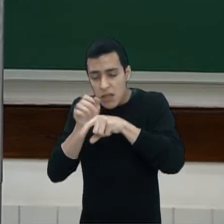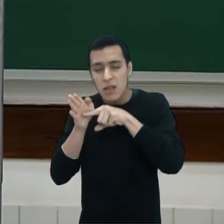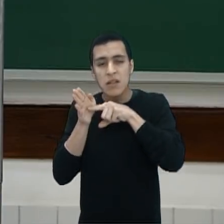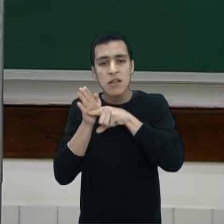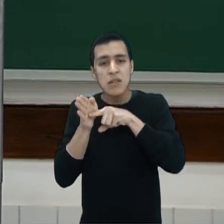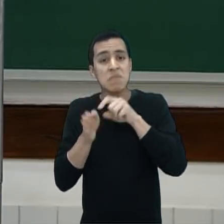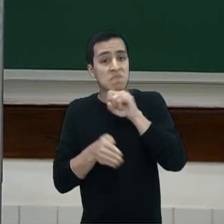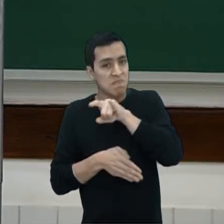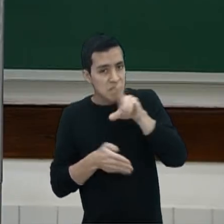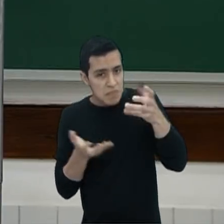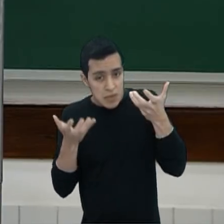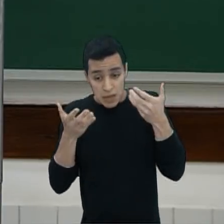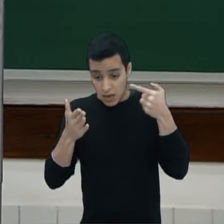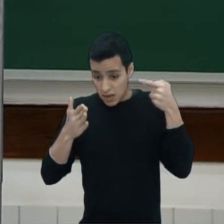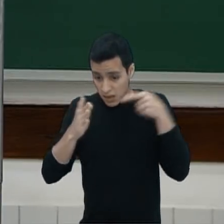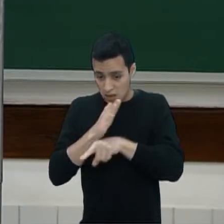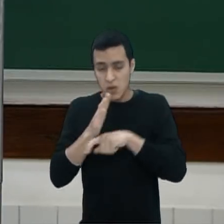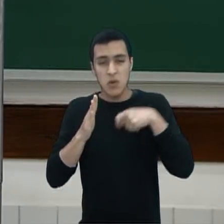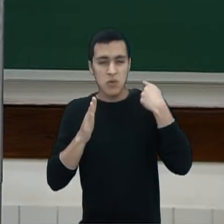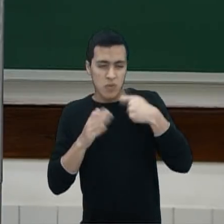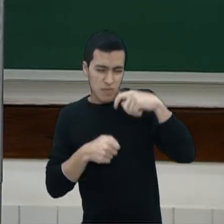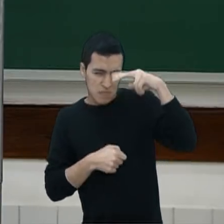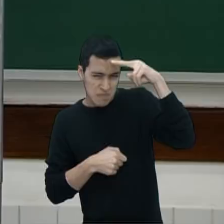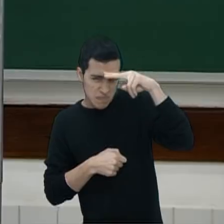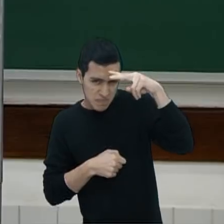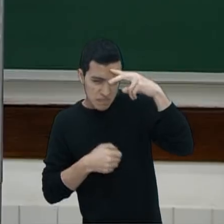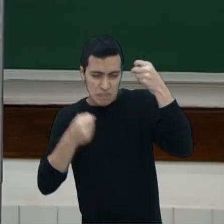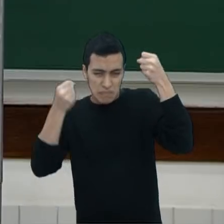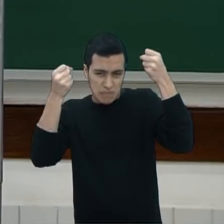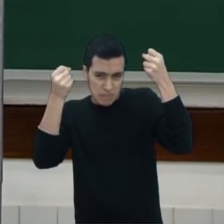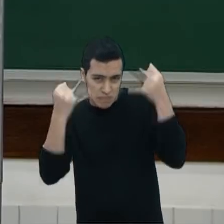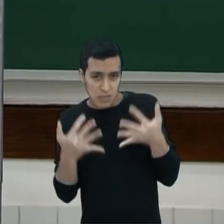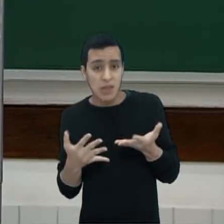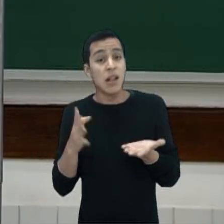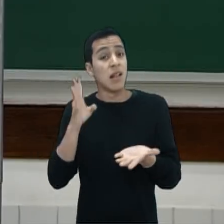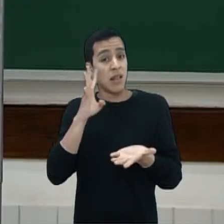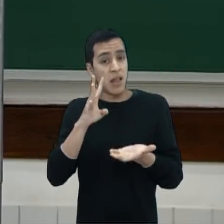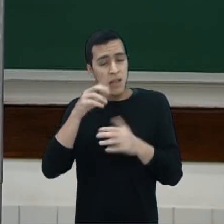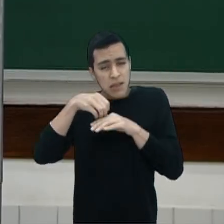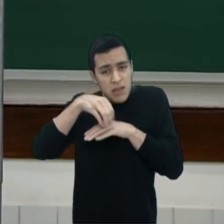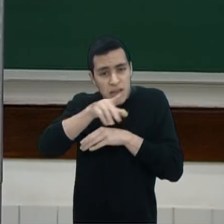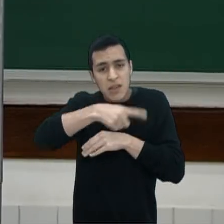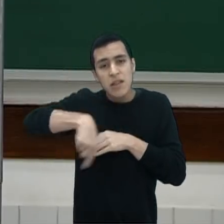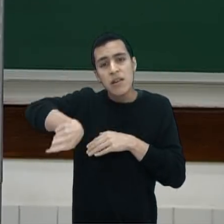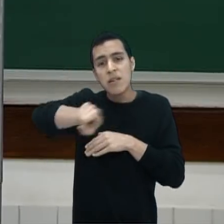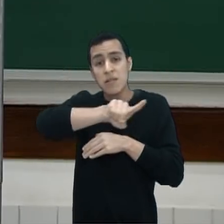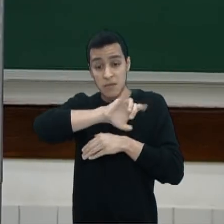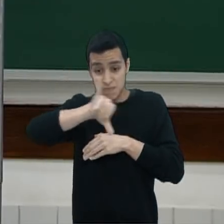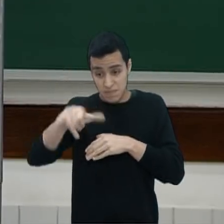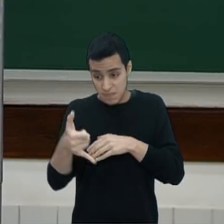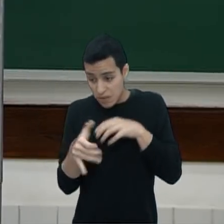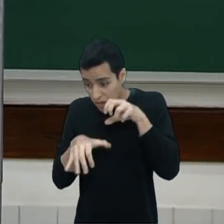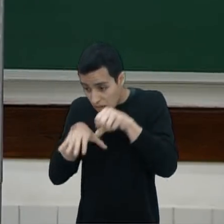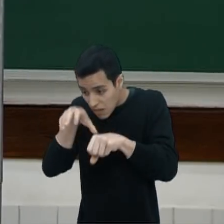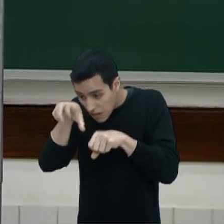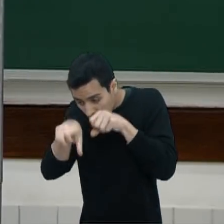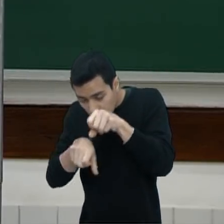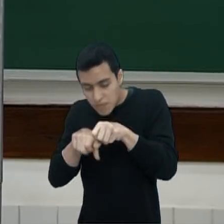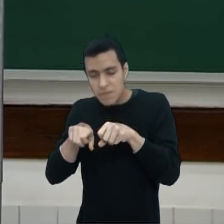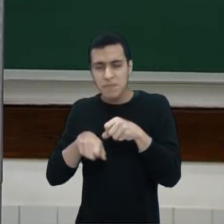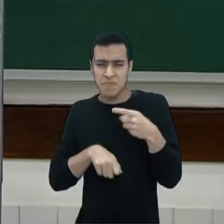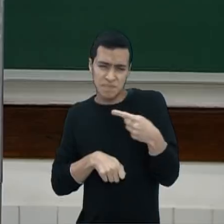Se alguém quiser aprofundar mais a leitura das lendas, fica a dica, é bem bacana vocês poderem, né, se apropriarem aí